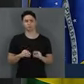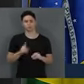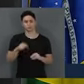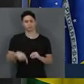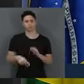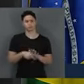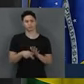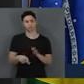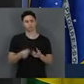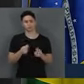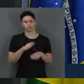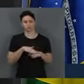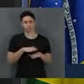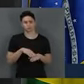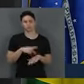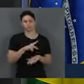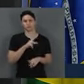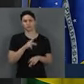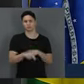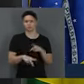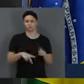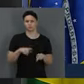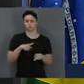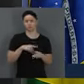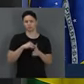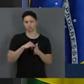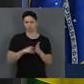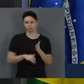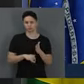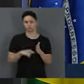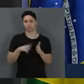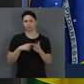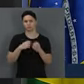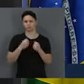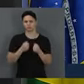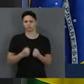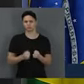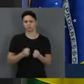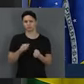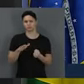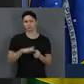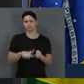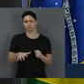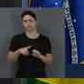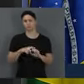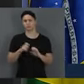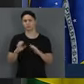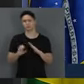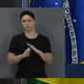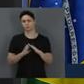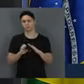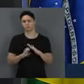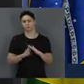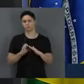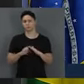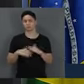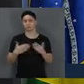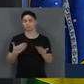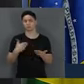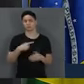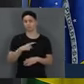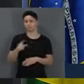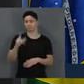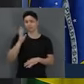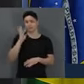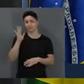tudo as custas dos Altos impostos da sobrecarga do empresariado era de se imaginar